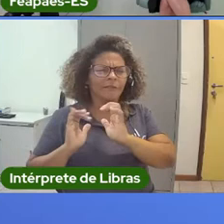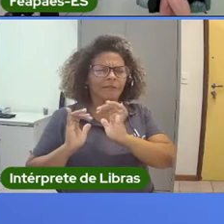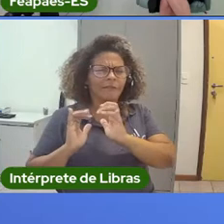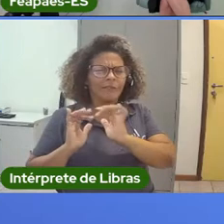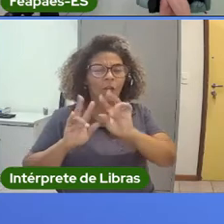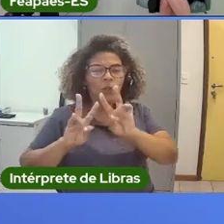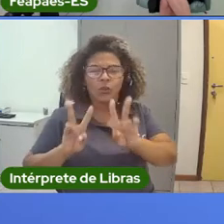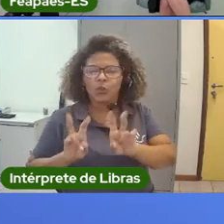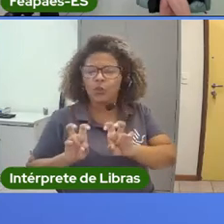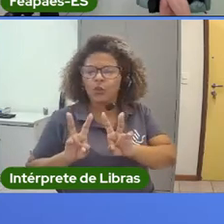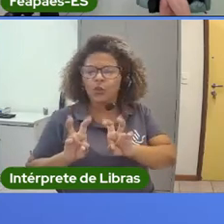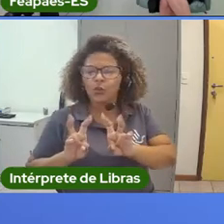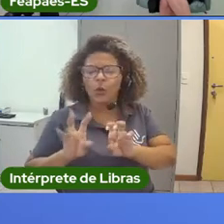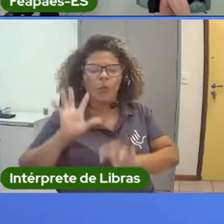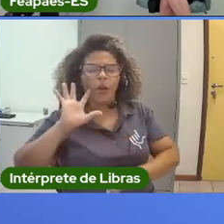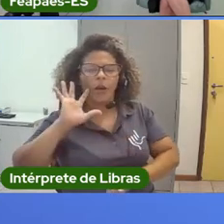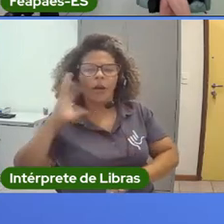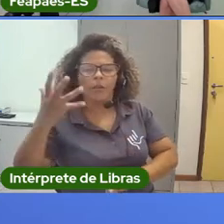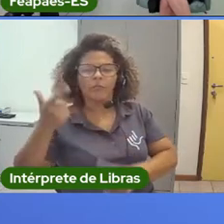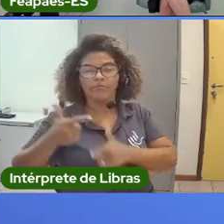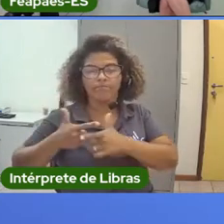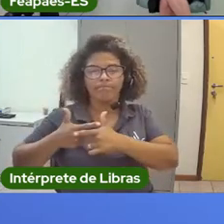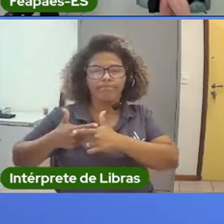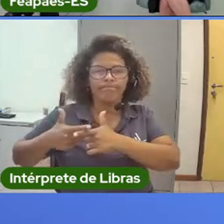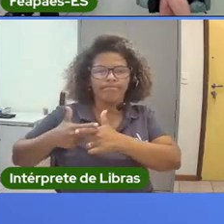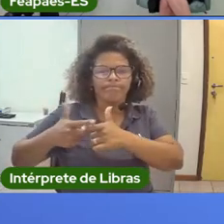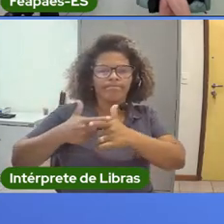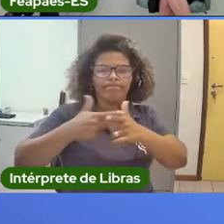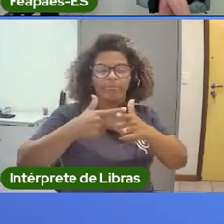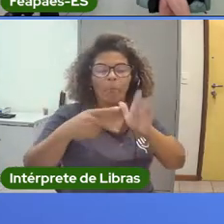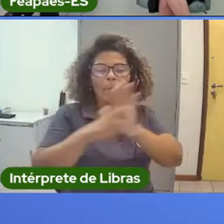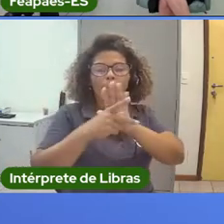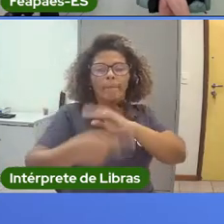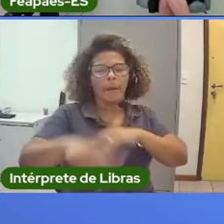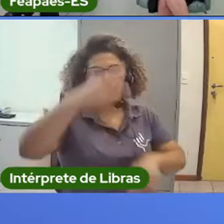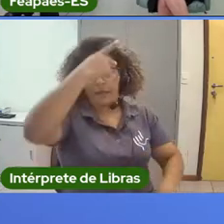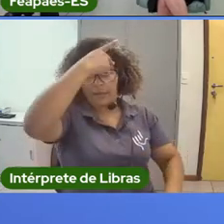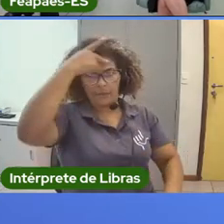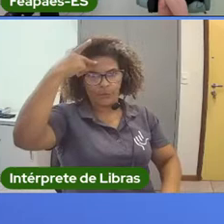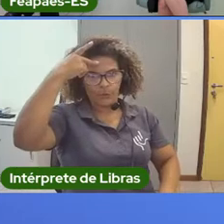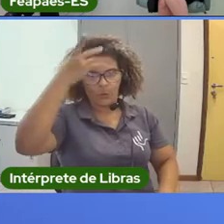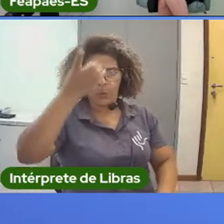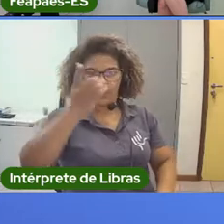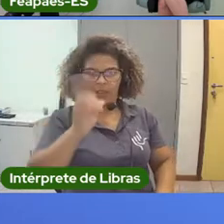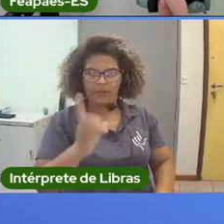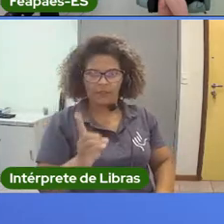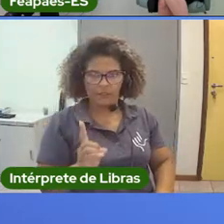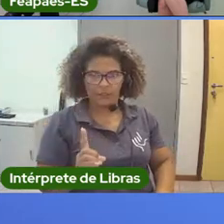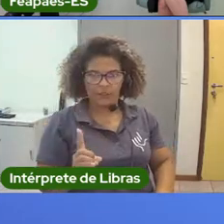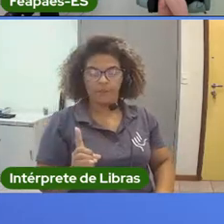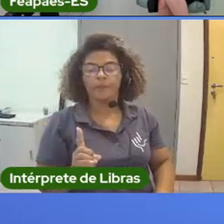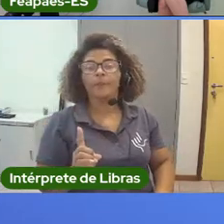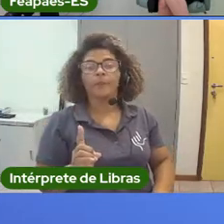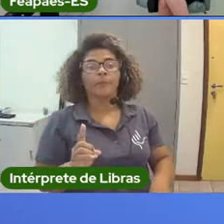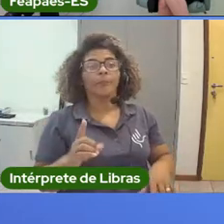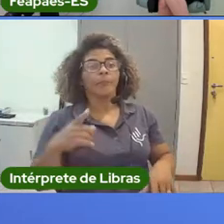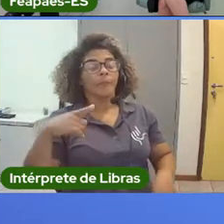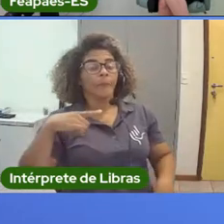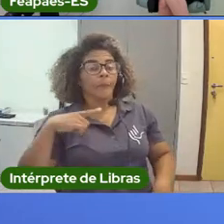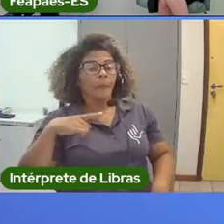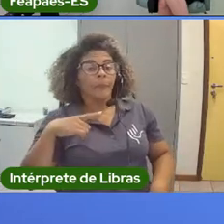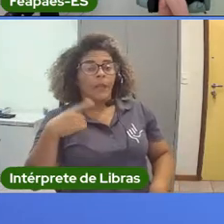efetivamente soluções que se transformem em realidade para as pessoas com deficiência. E eu tenho